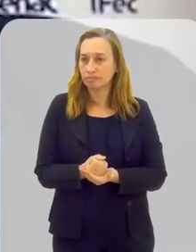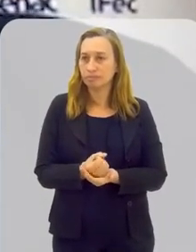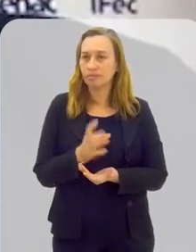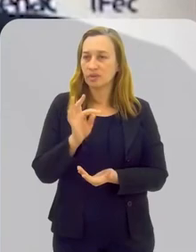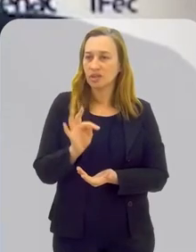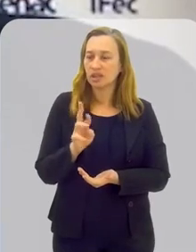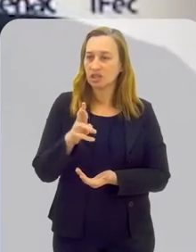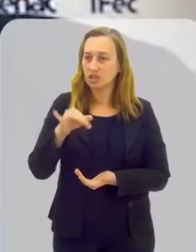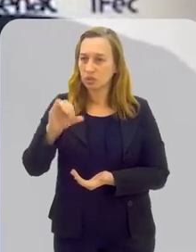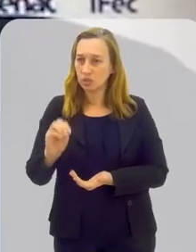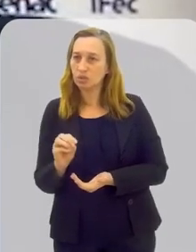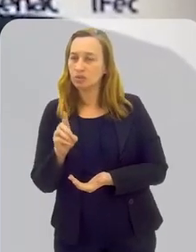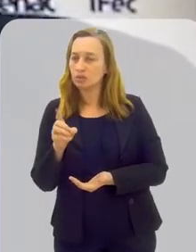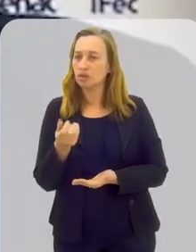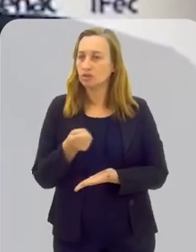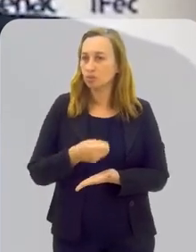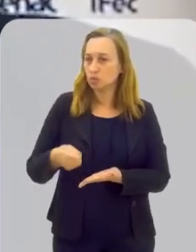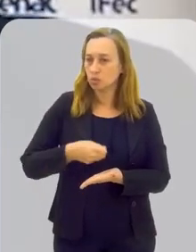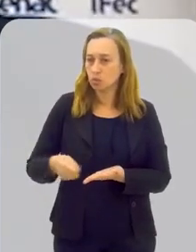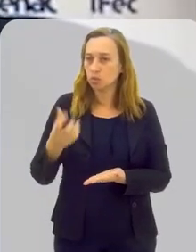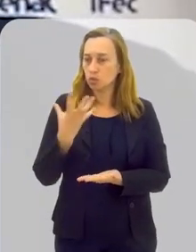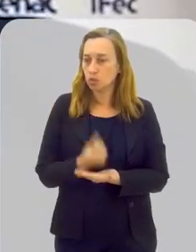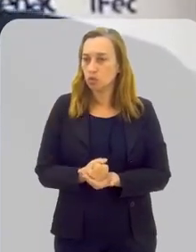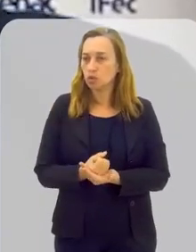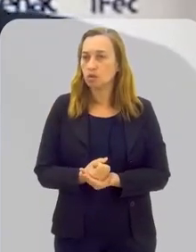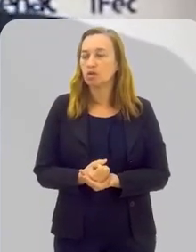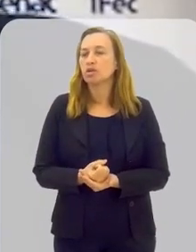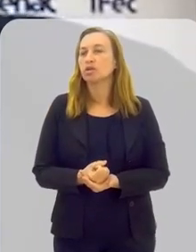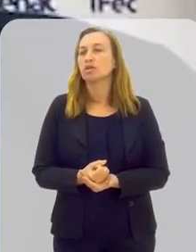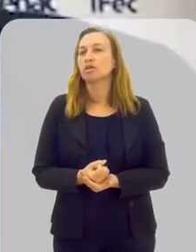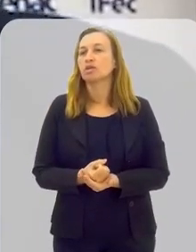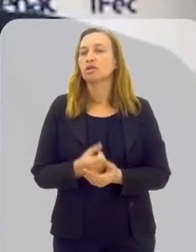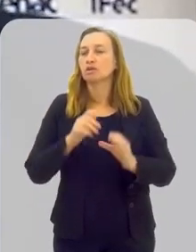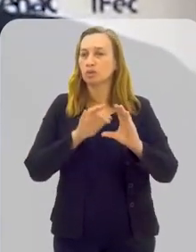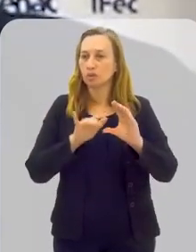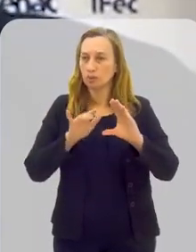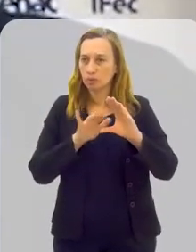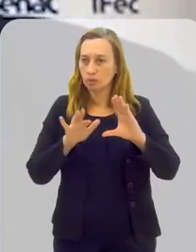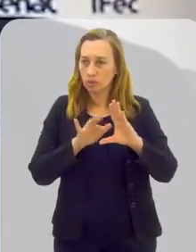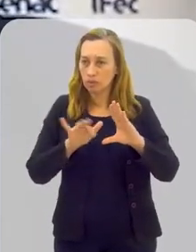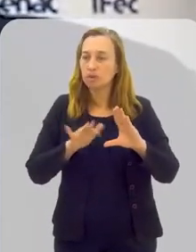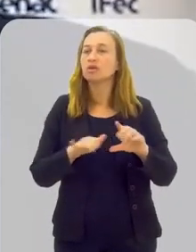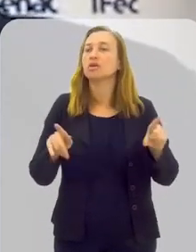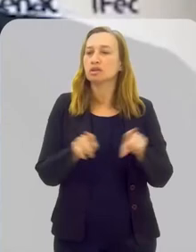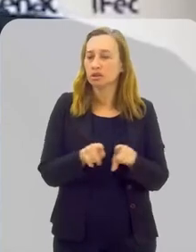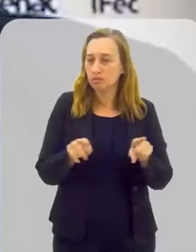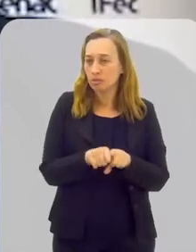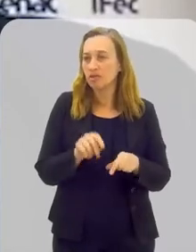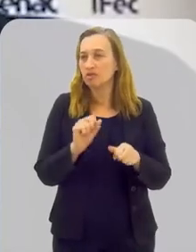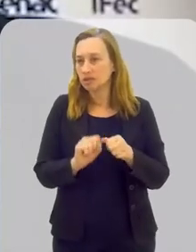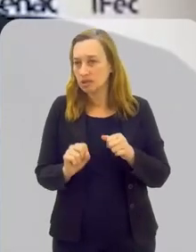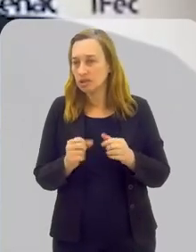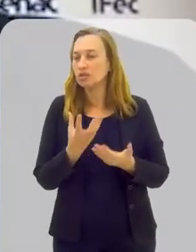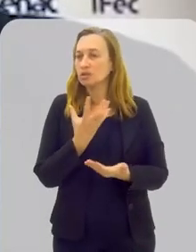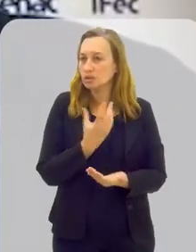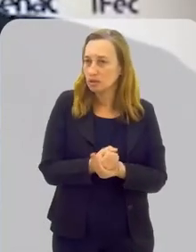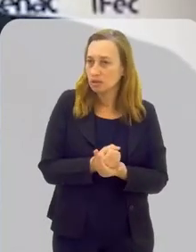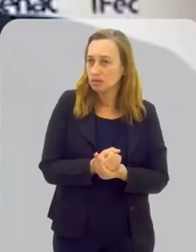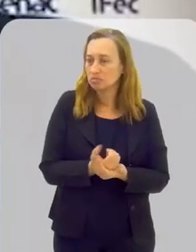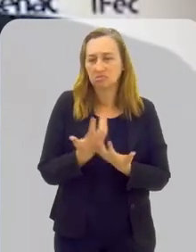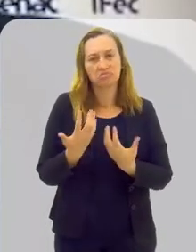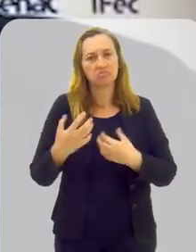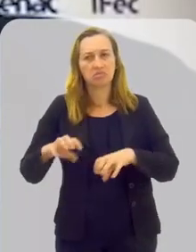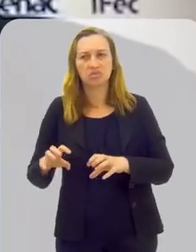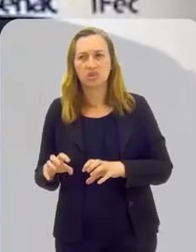Então você consegue já baixar o aplicativo da triciclo e ali você faz o seu cadastro a máquina tem um QR Code